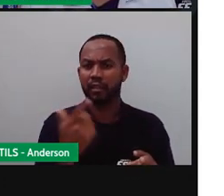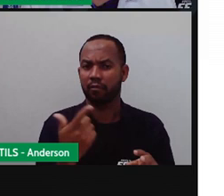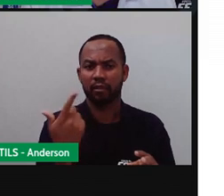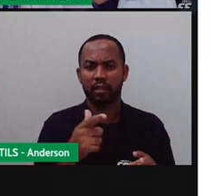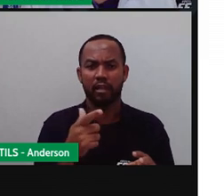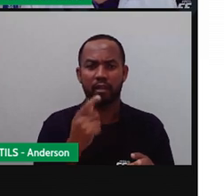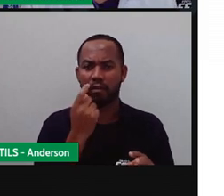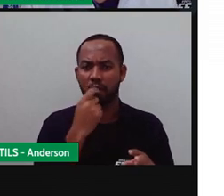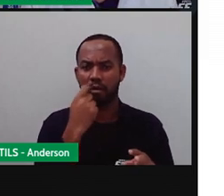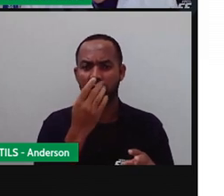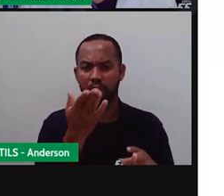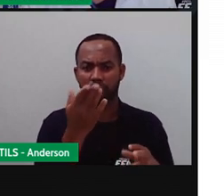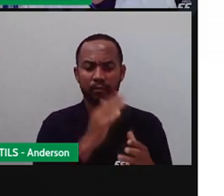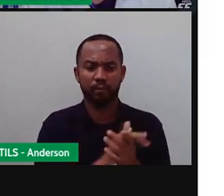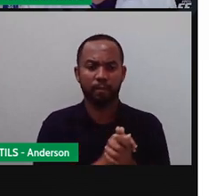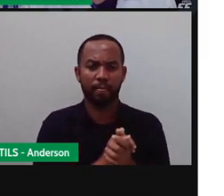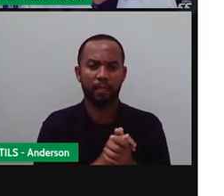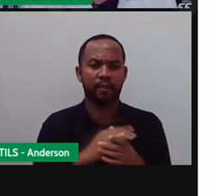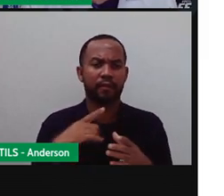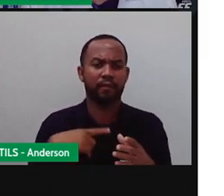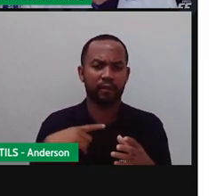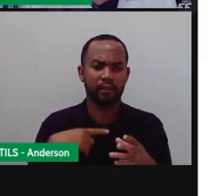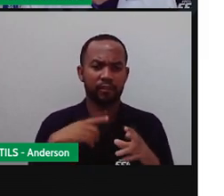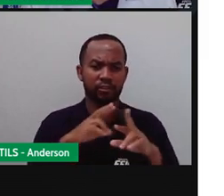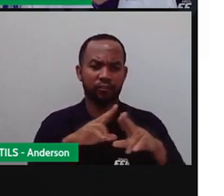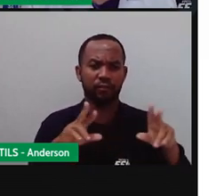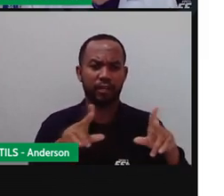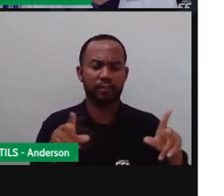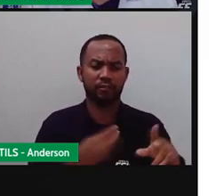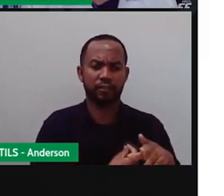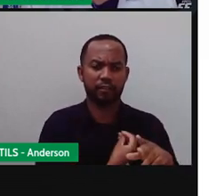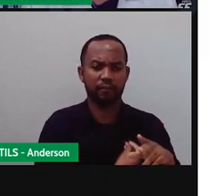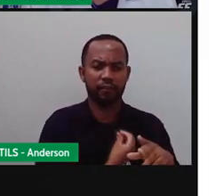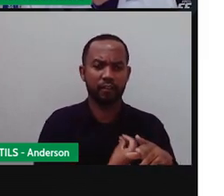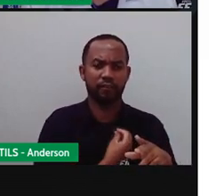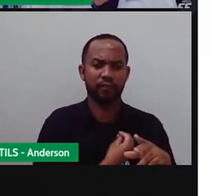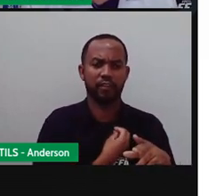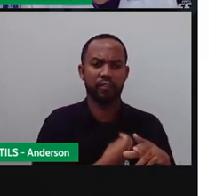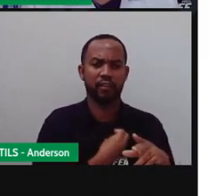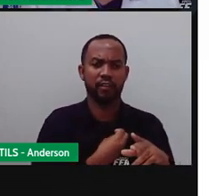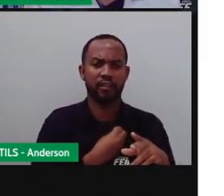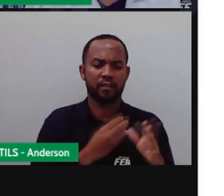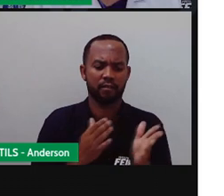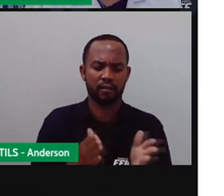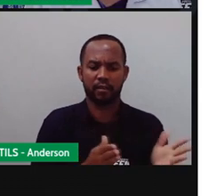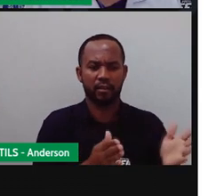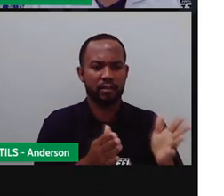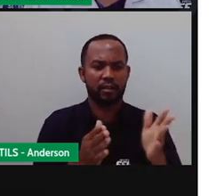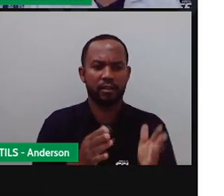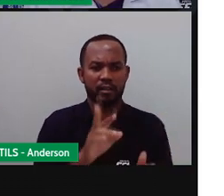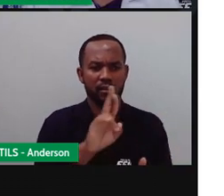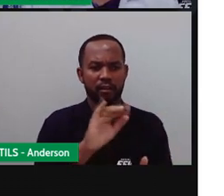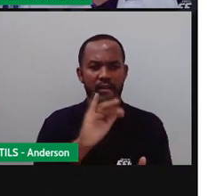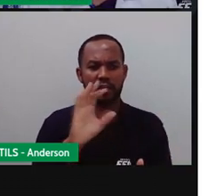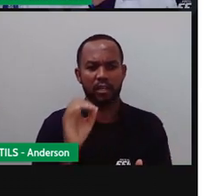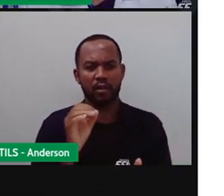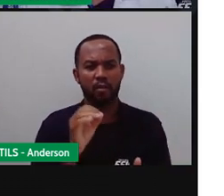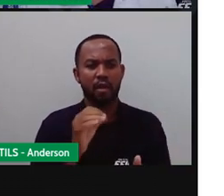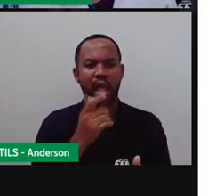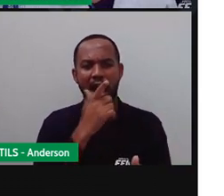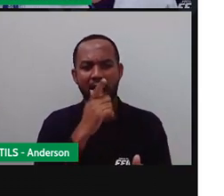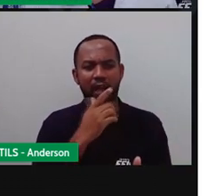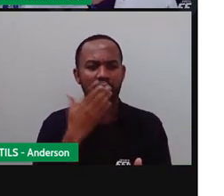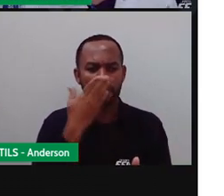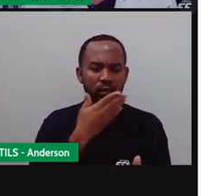do siri. Bom, tem alguns também que vivem aonde? Em rios e água doce. Alguns em regiões quentes e outros em